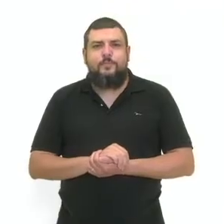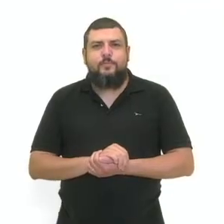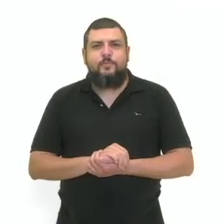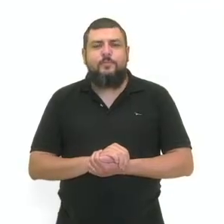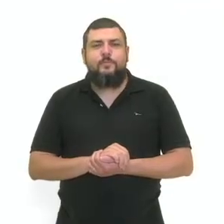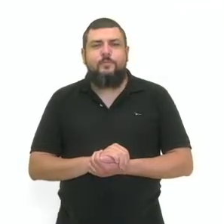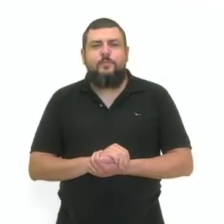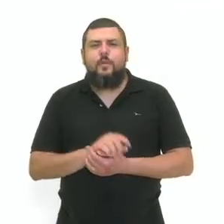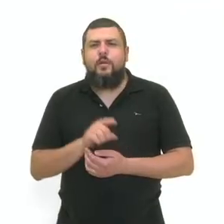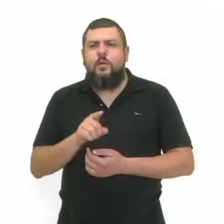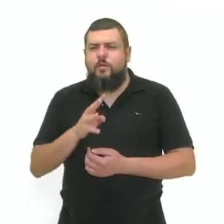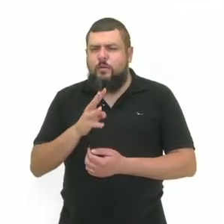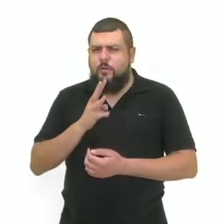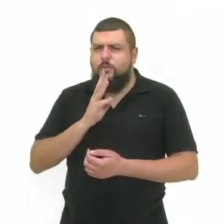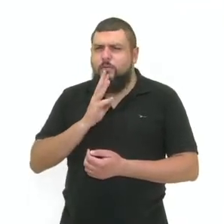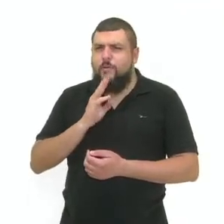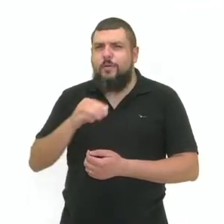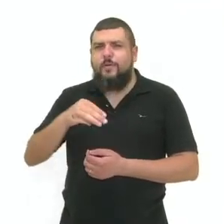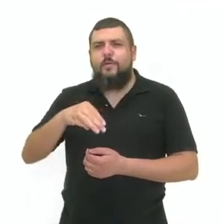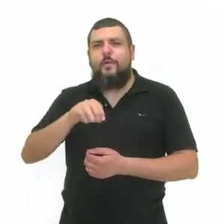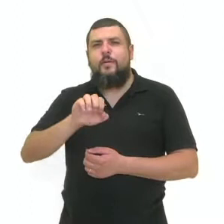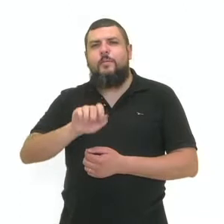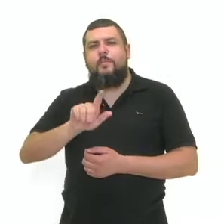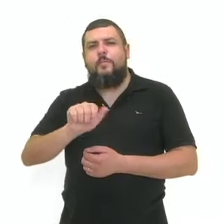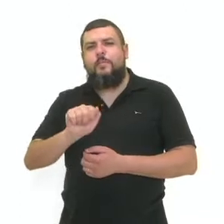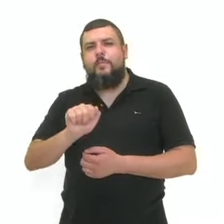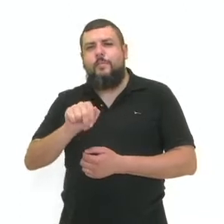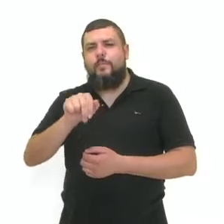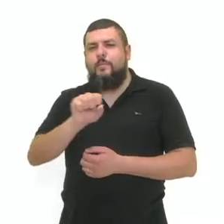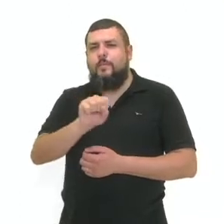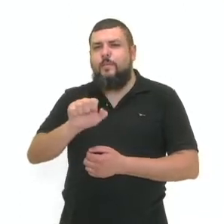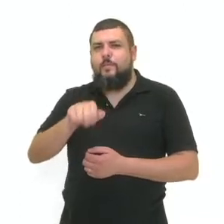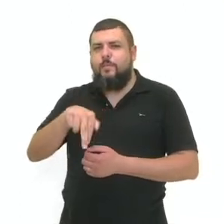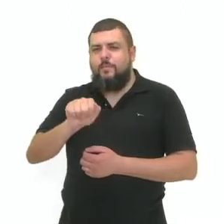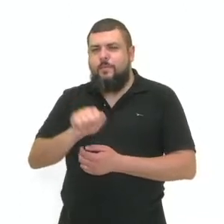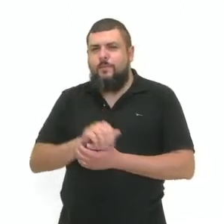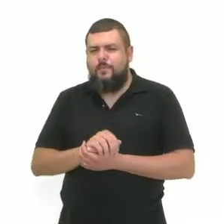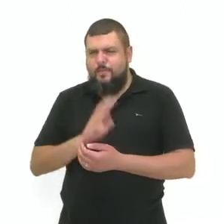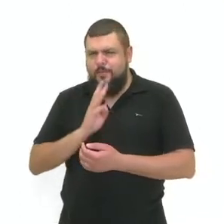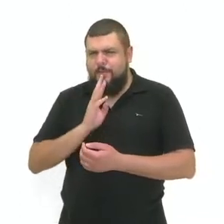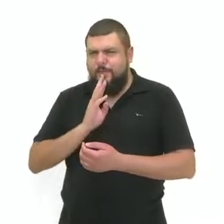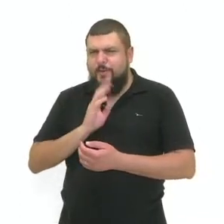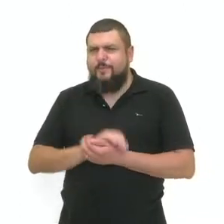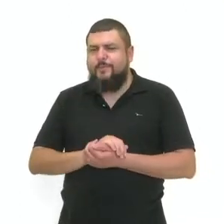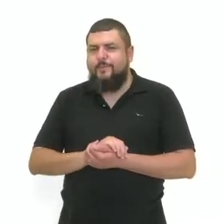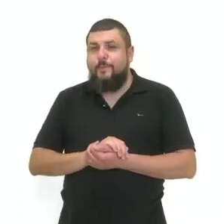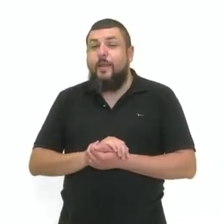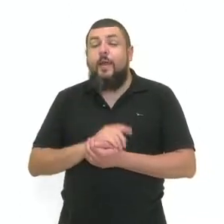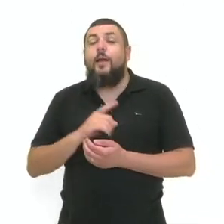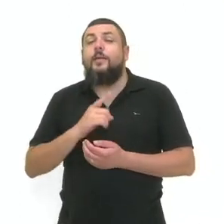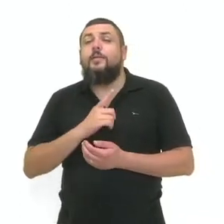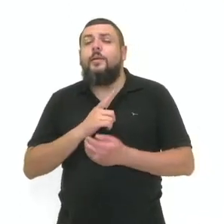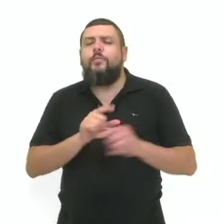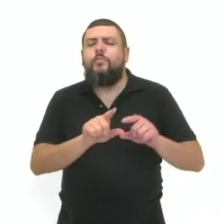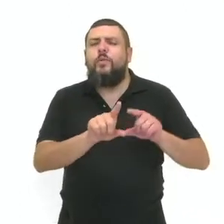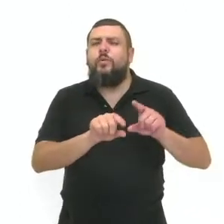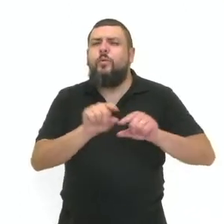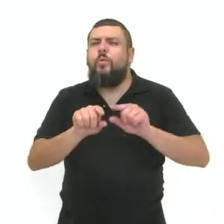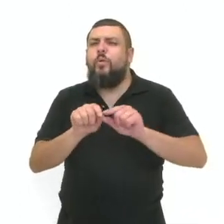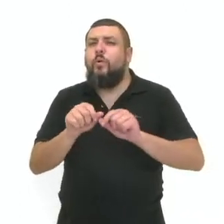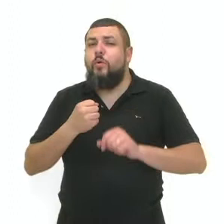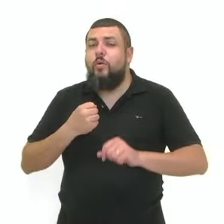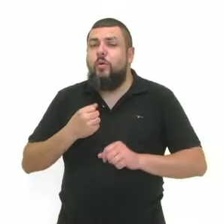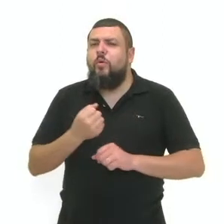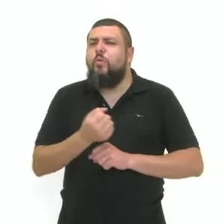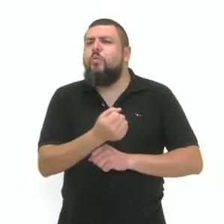ouviu falar da mega-sena tenho certeza que sim trata-se de um jogo onde seis dezenas são sorteadas de um total